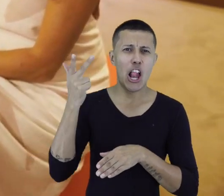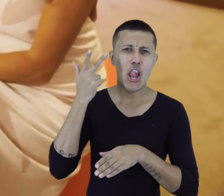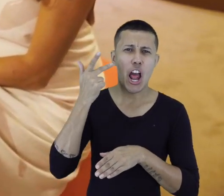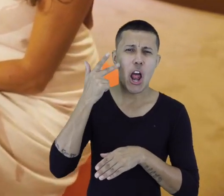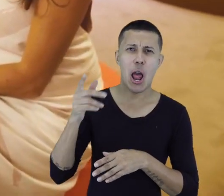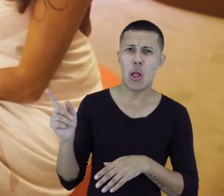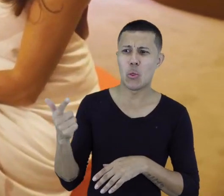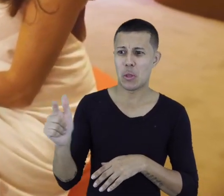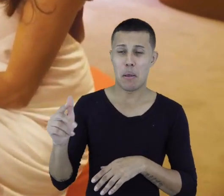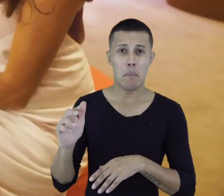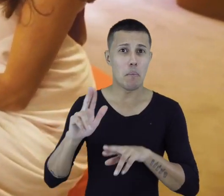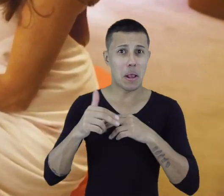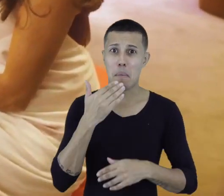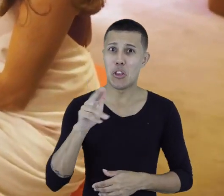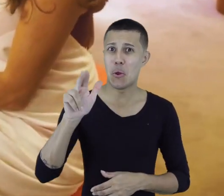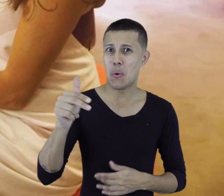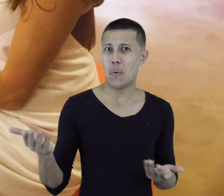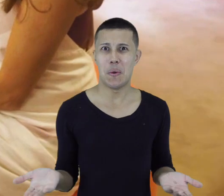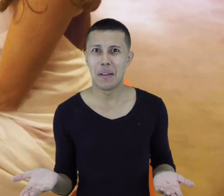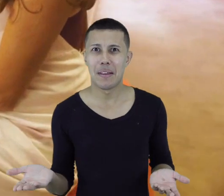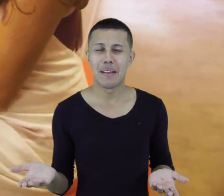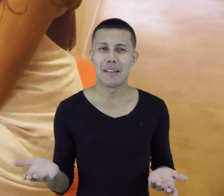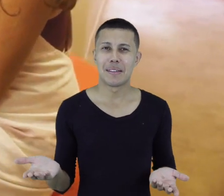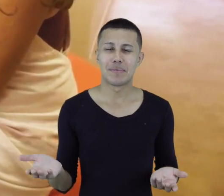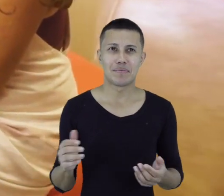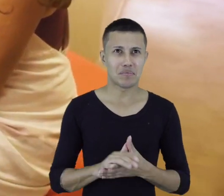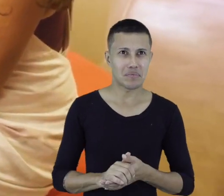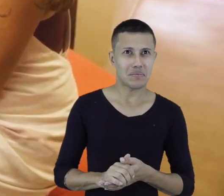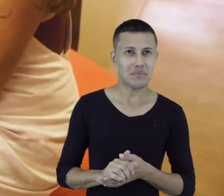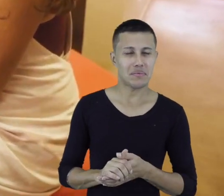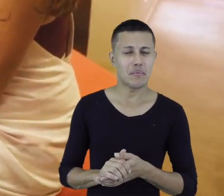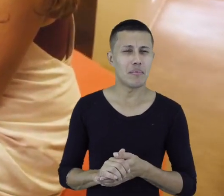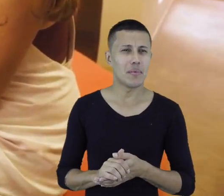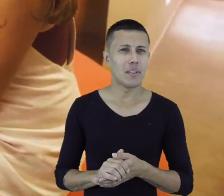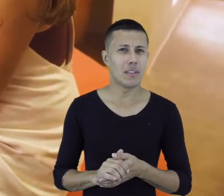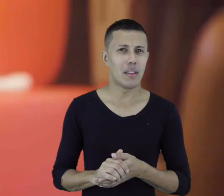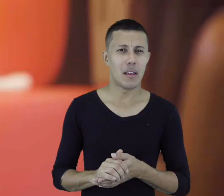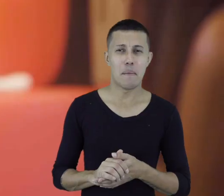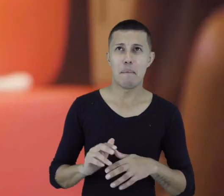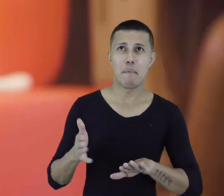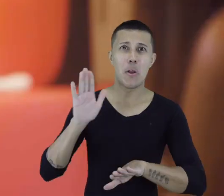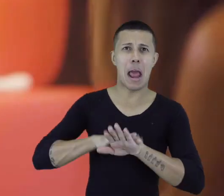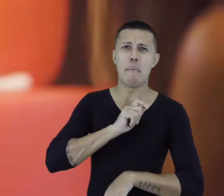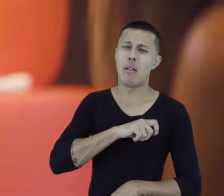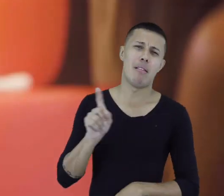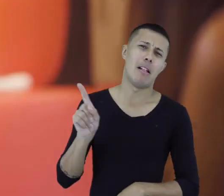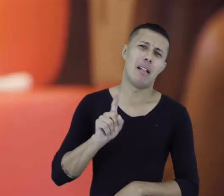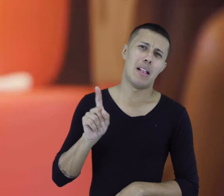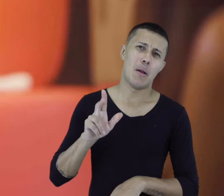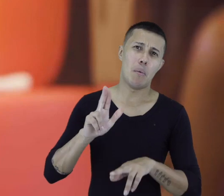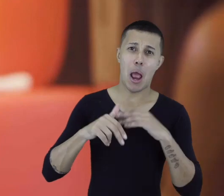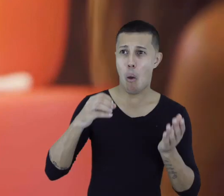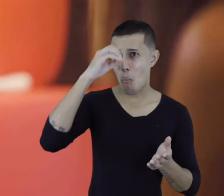mas se isso não existe é porque ninguém nunca pediu, sabe? Assim, tinha um pouco isso. E não é por mal que as pessoas falam isso, é porque é